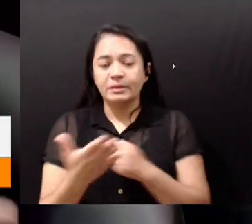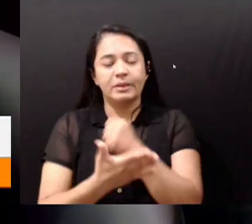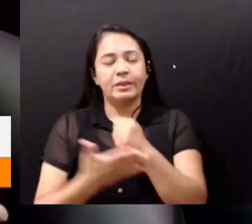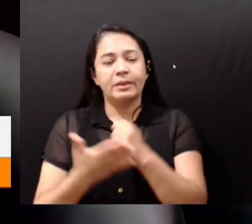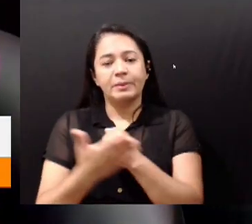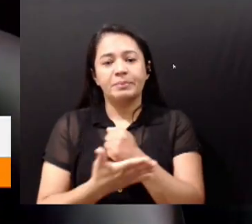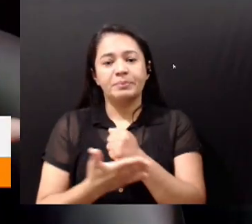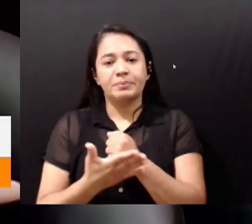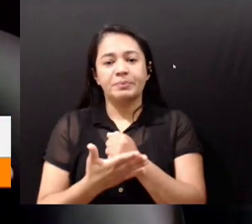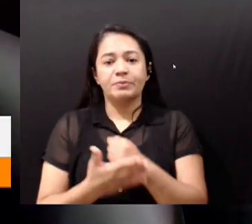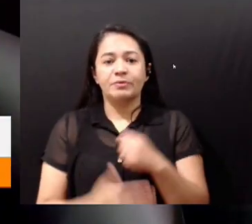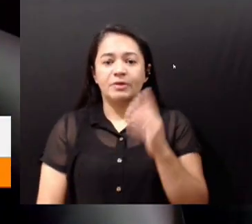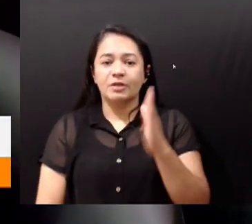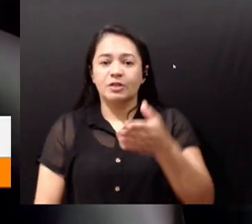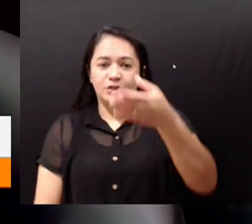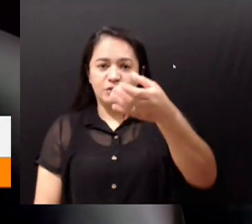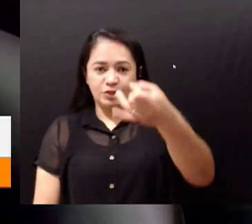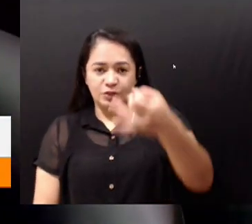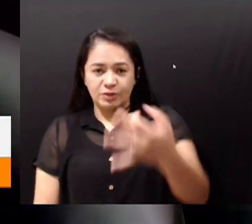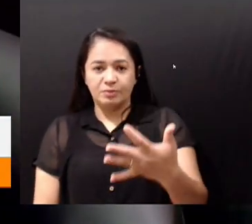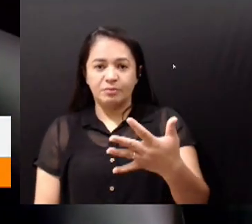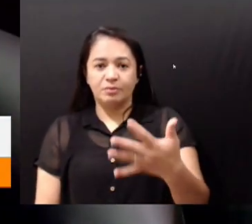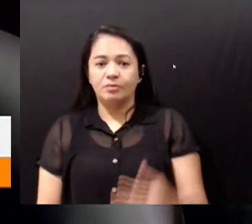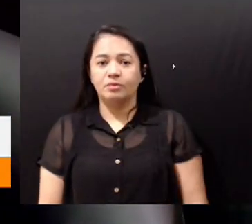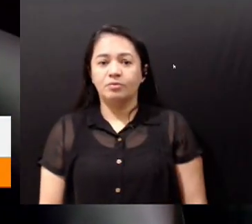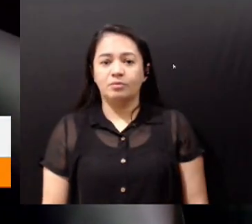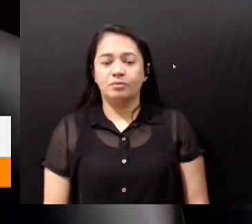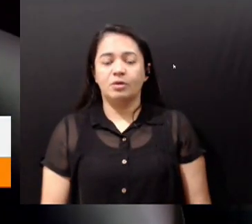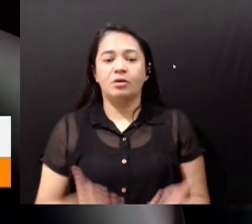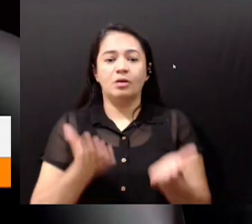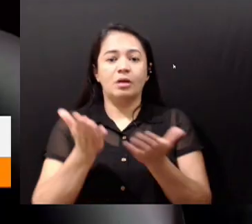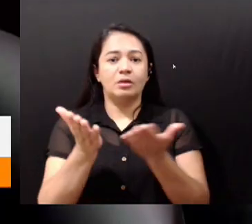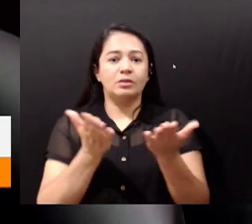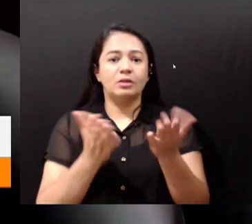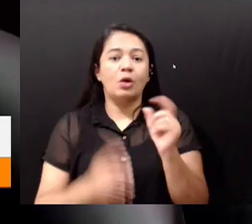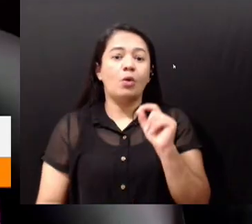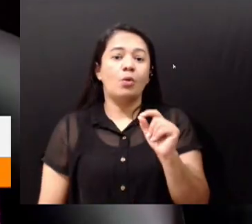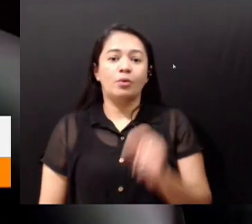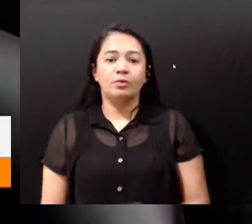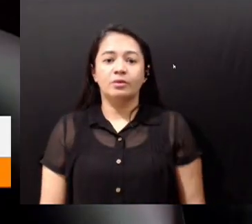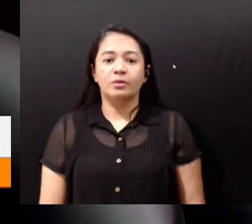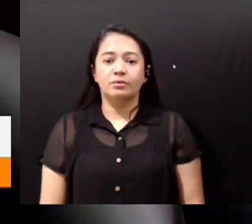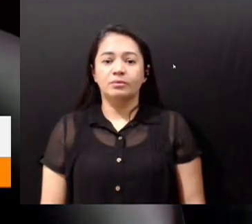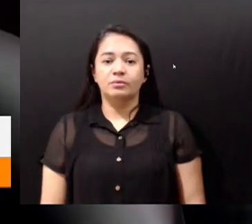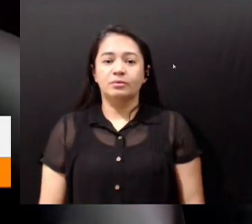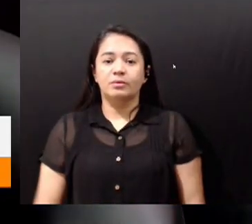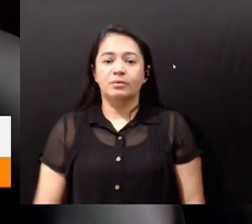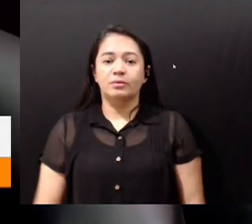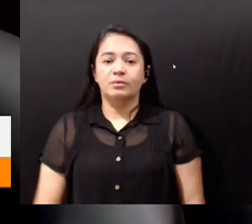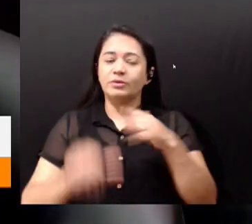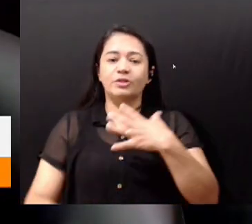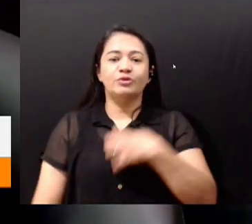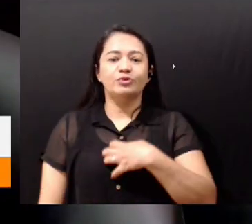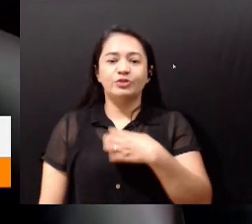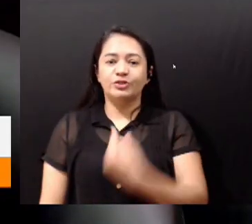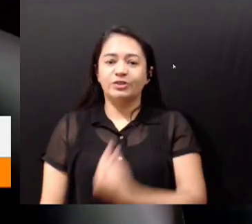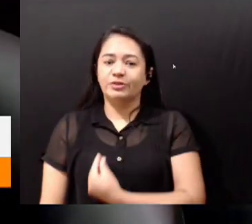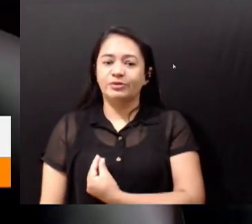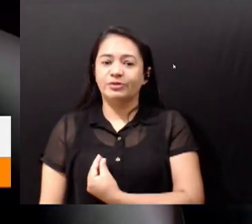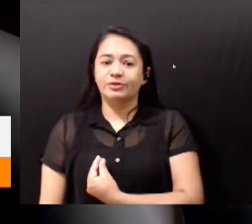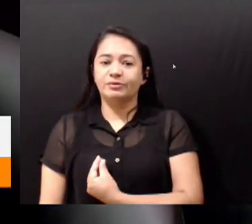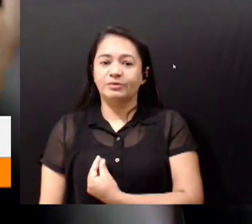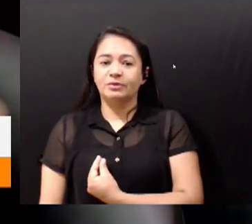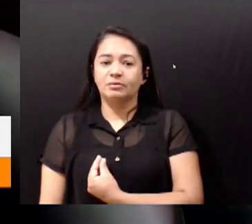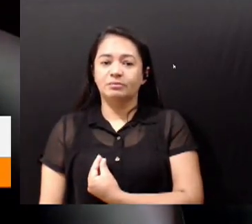foi bem falado aqui, o tratamento é o quê? Eu mudar o estilo de vida daquele paciente. Então, eu